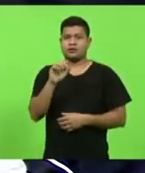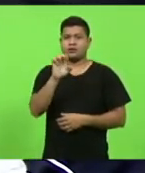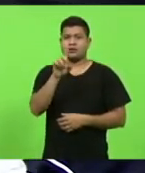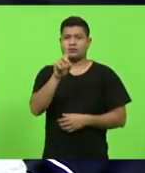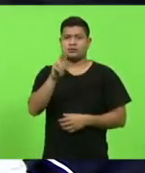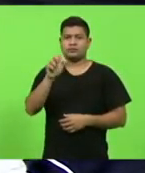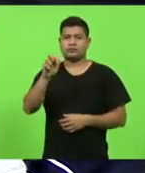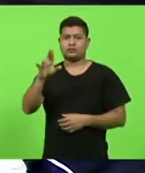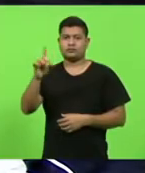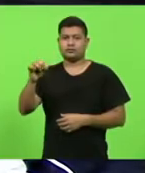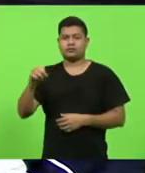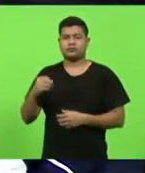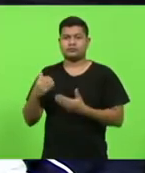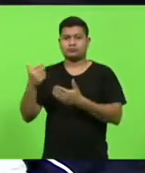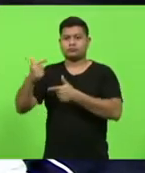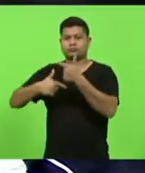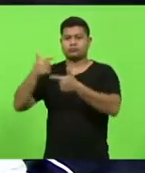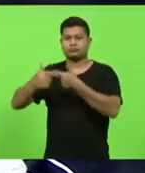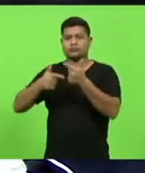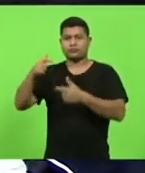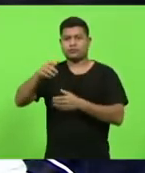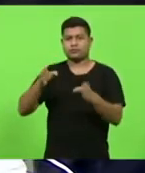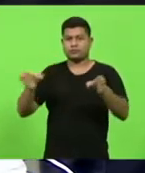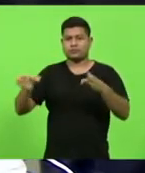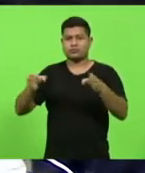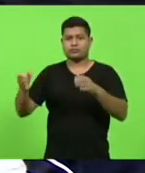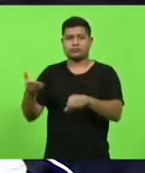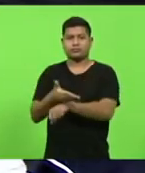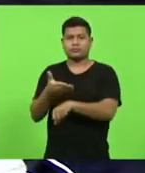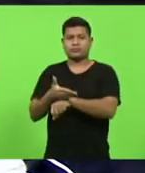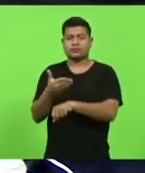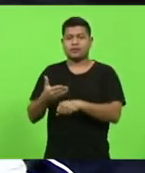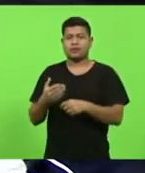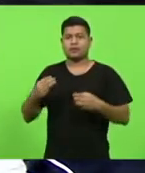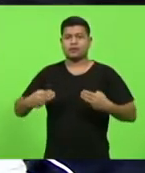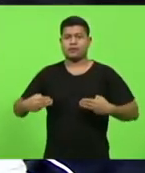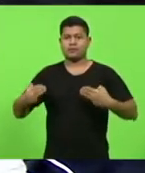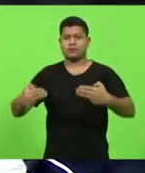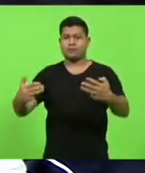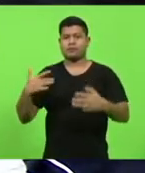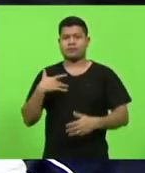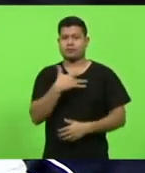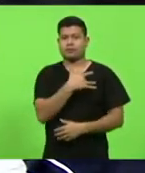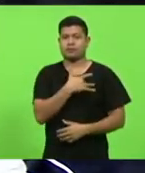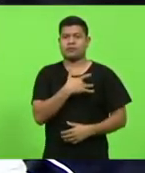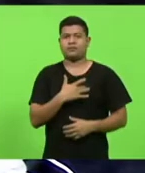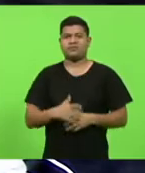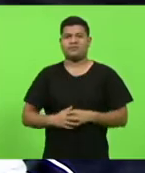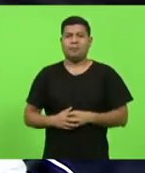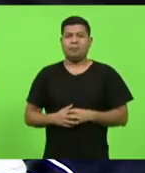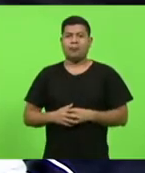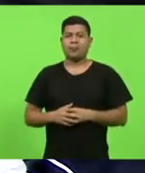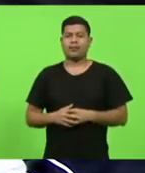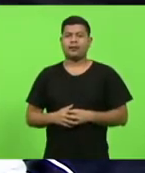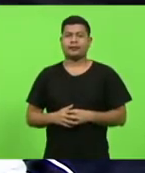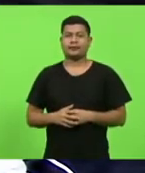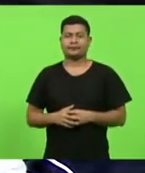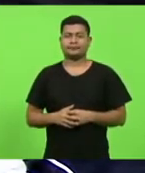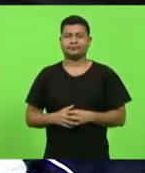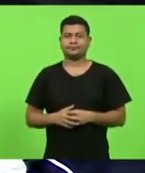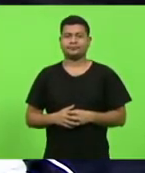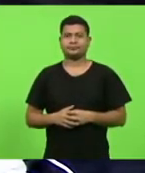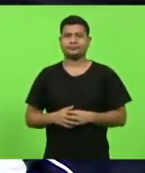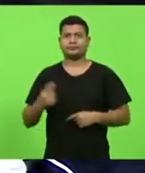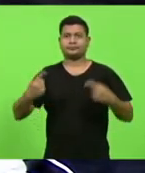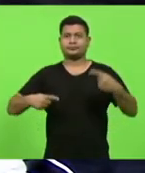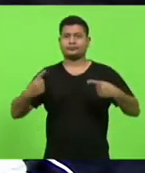serviços prestados ao povo brasileiro durante sua participação na pasta do Ministério da Saúde. Em discussão? Presidente? Não